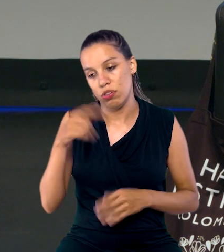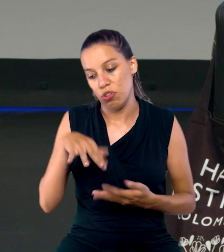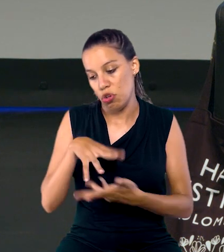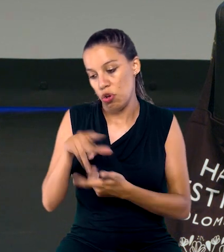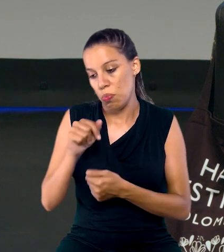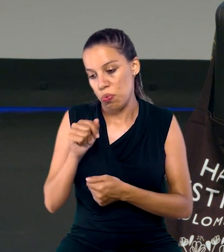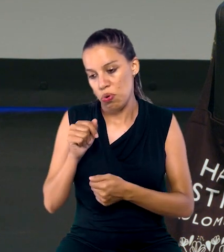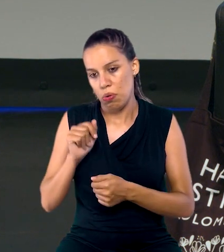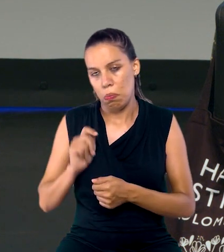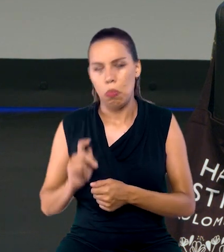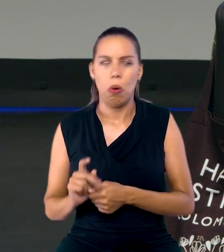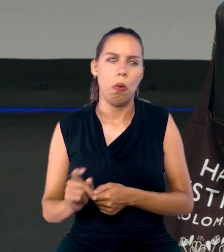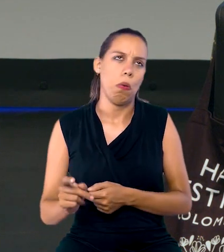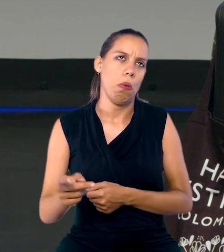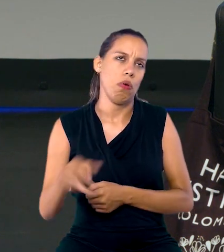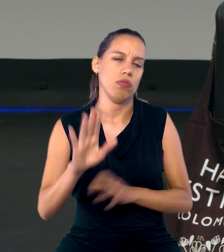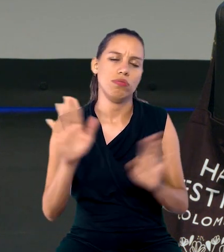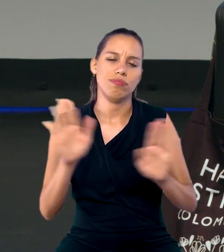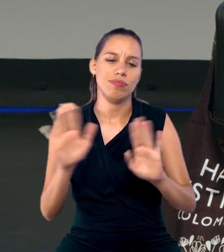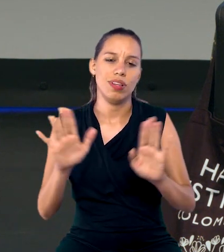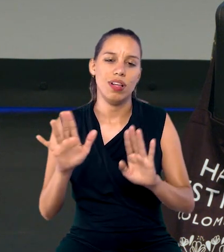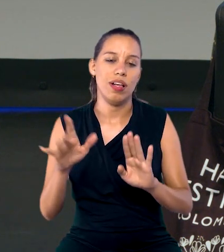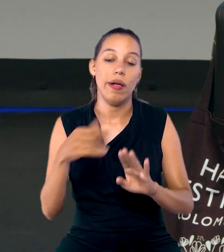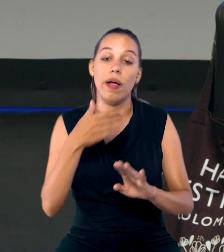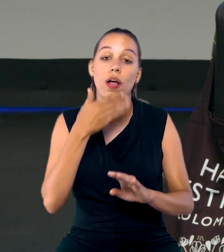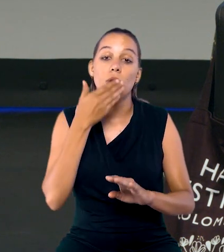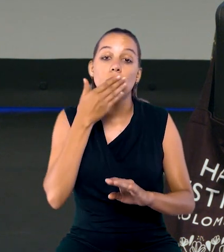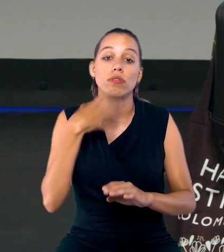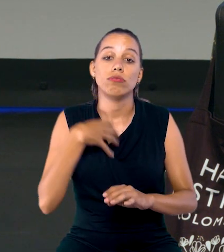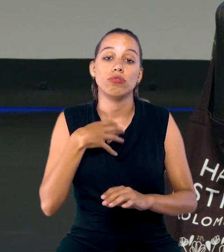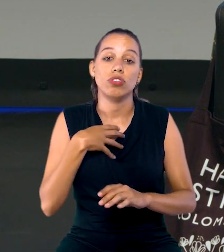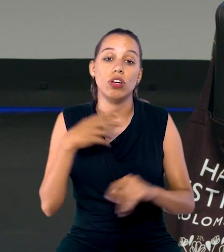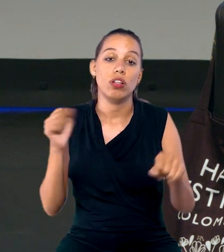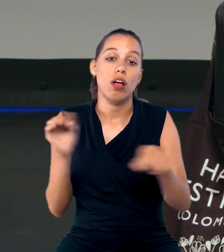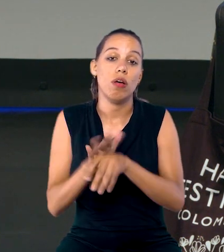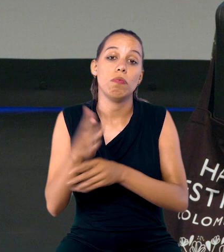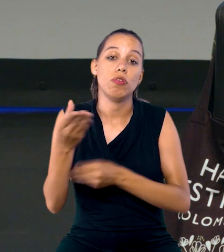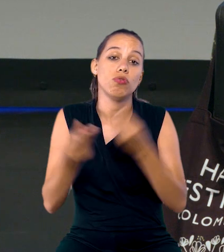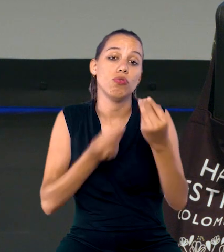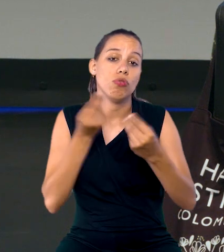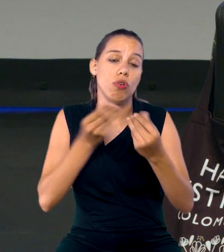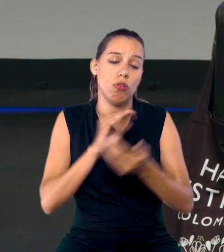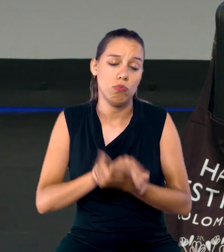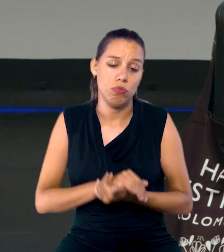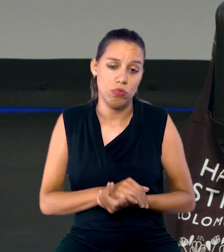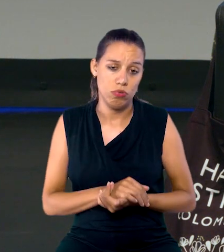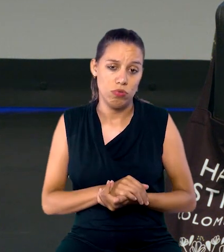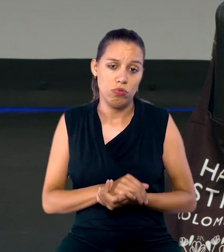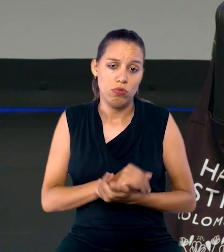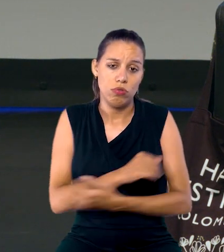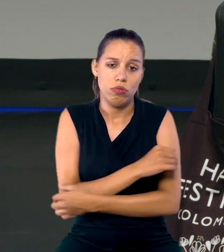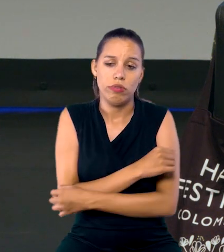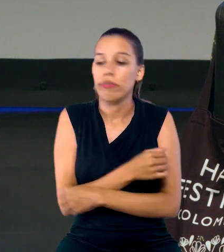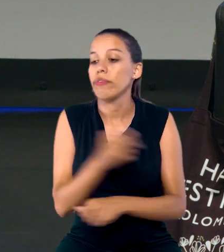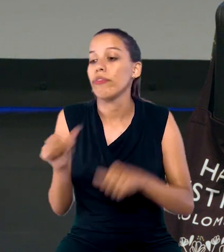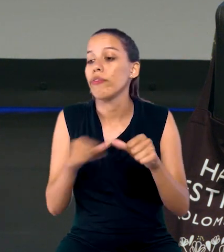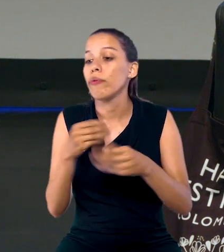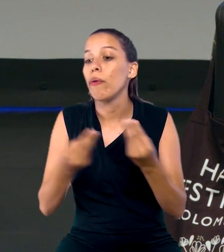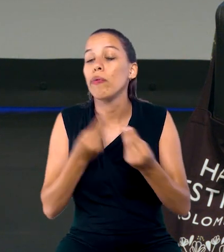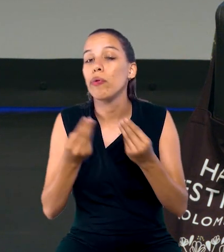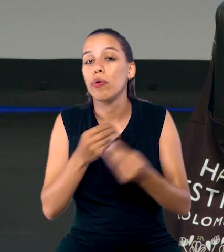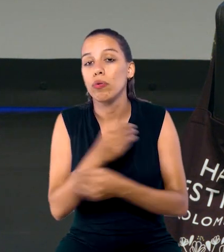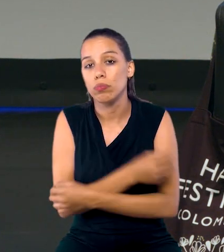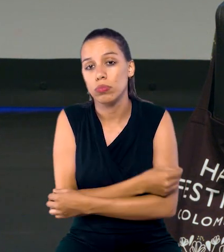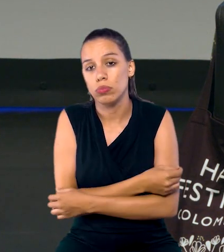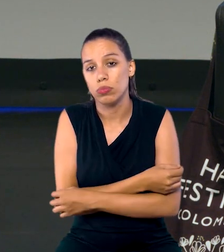pensar que esse mundo deve ser infinito. A questão é de que jeito que ele está acabando, de que modo que ele está se transformando, né?